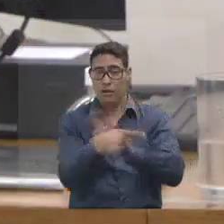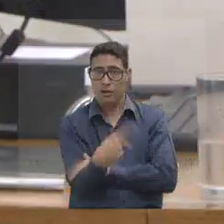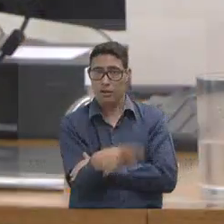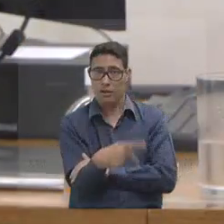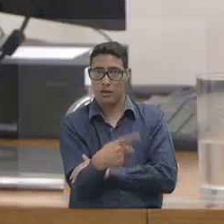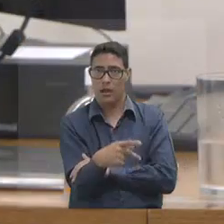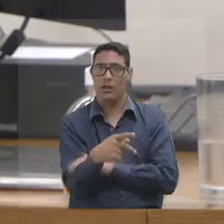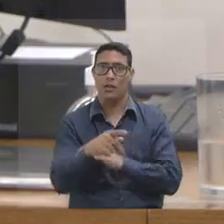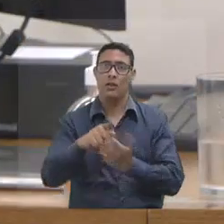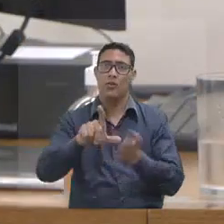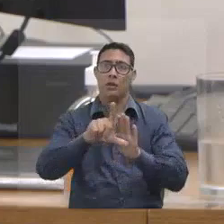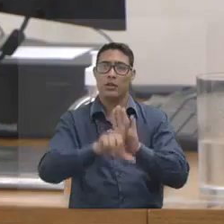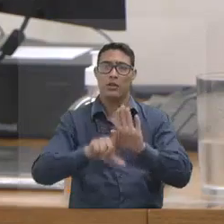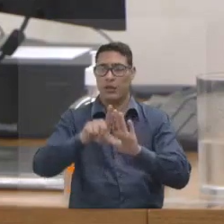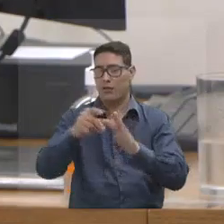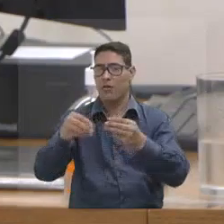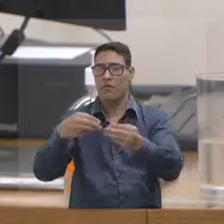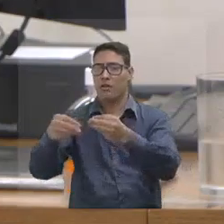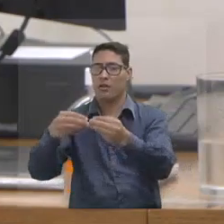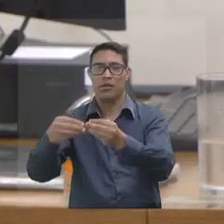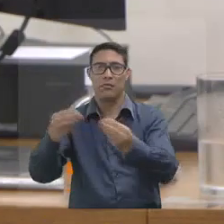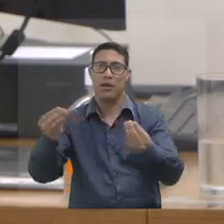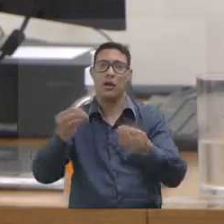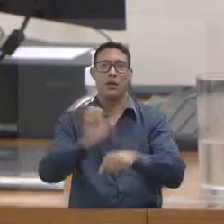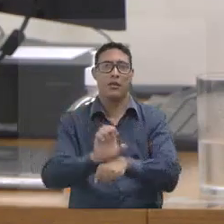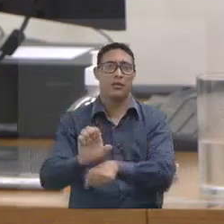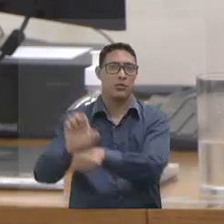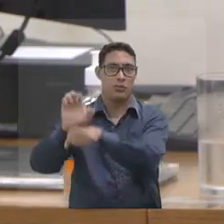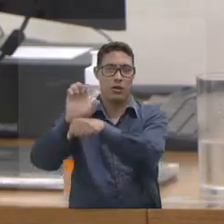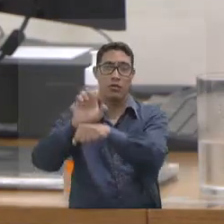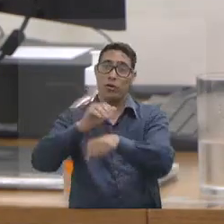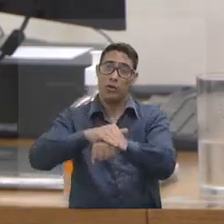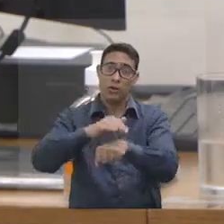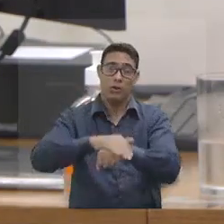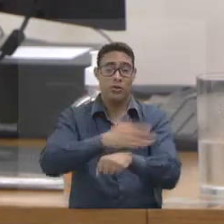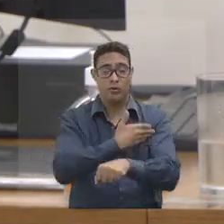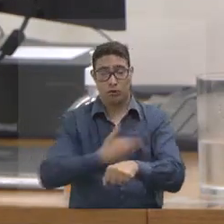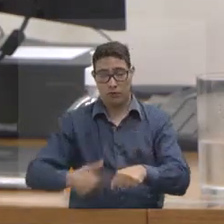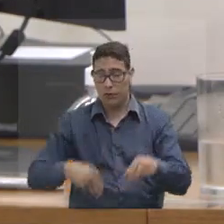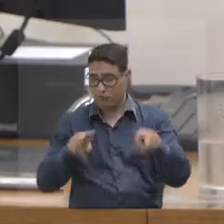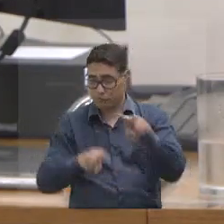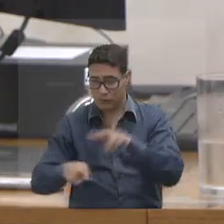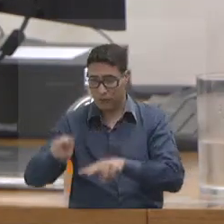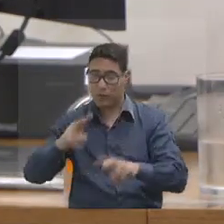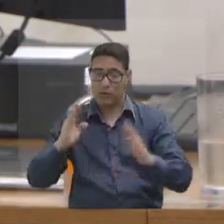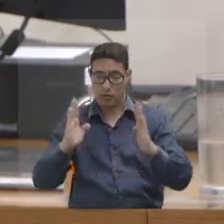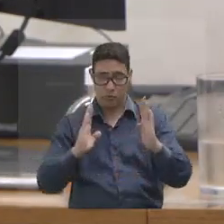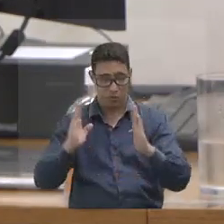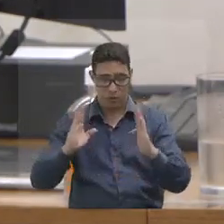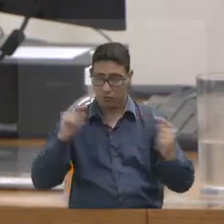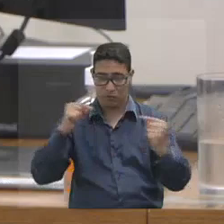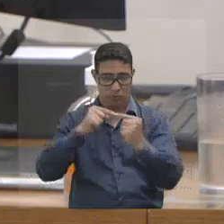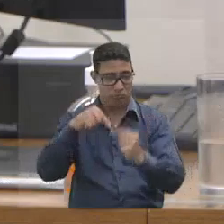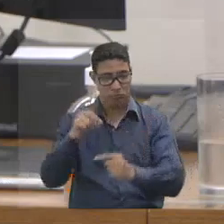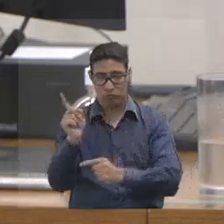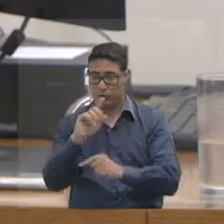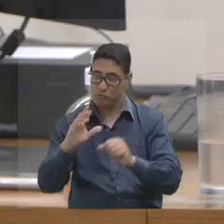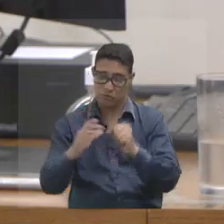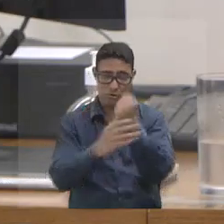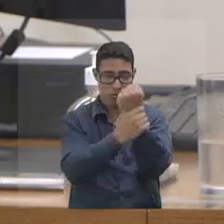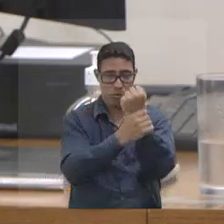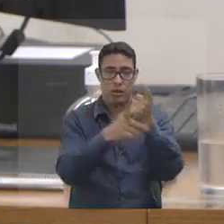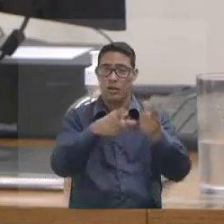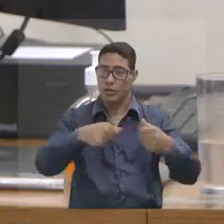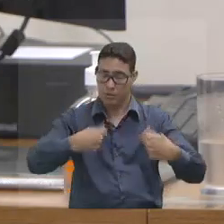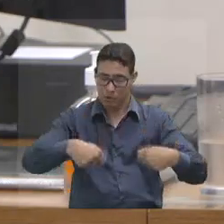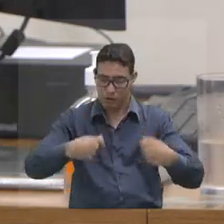flexibilizar uma legislação Estadual se o governo avaliava que o prazo era insuficiente que por uma questão de segurança precisava